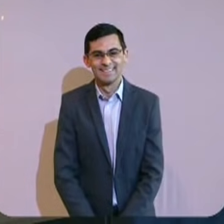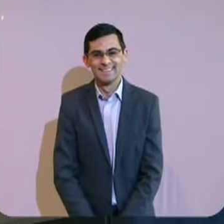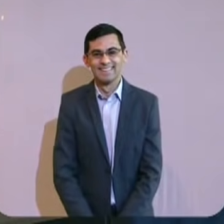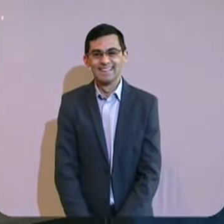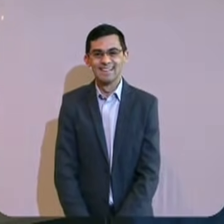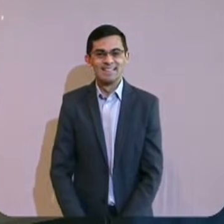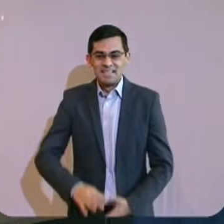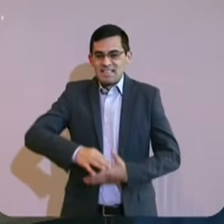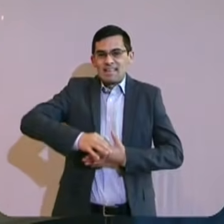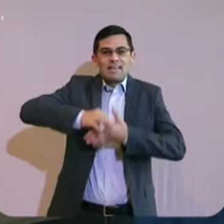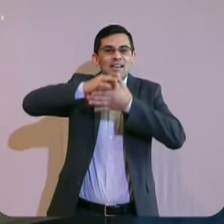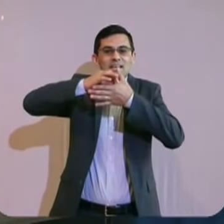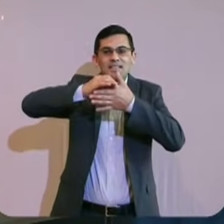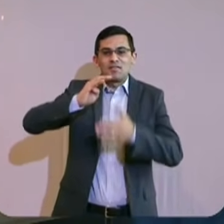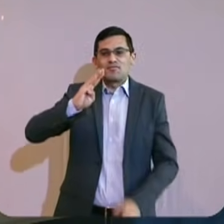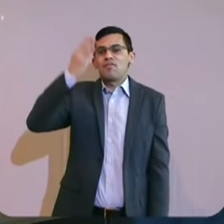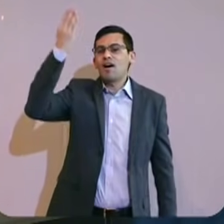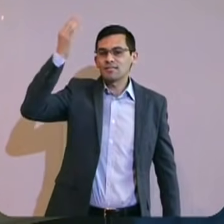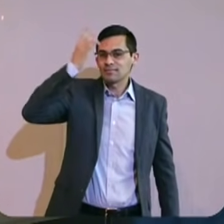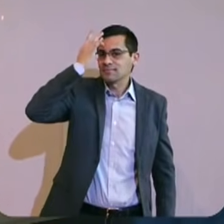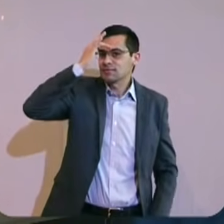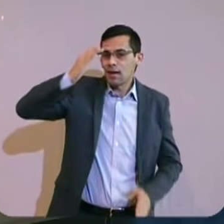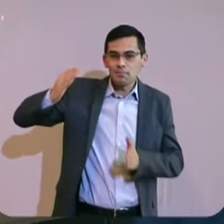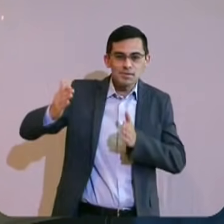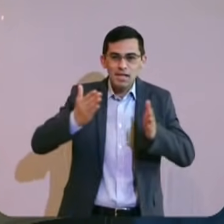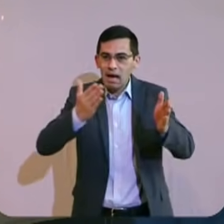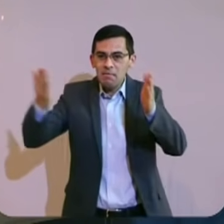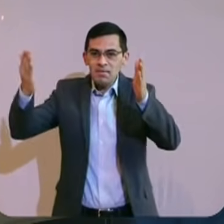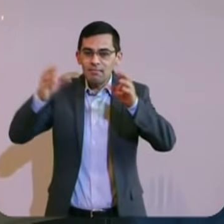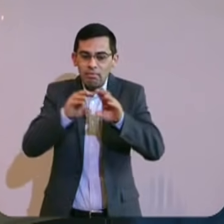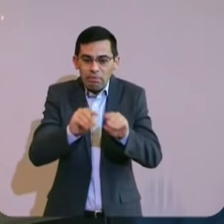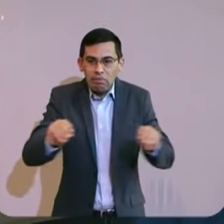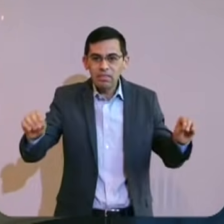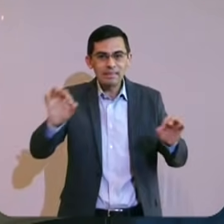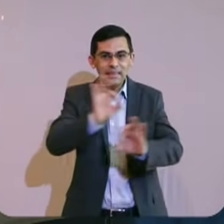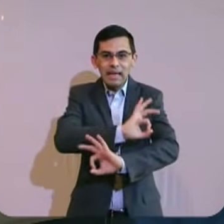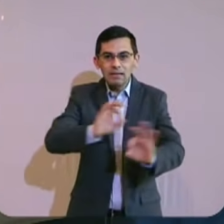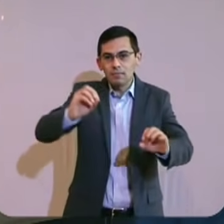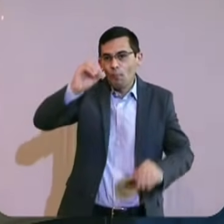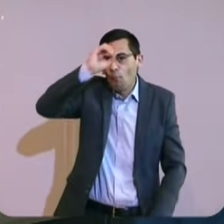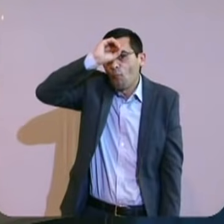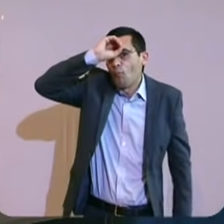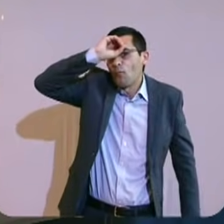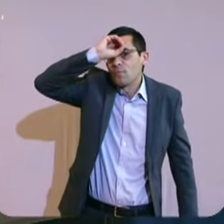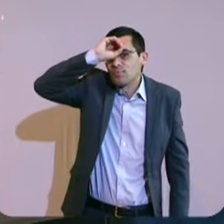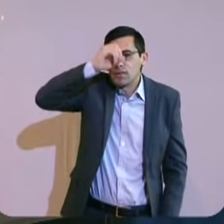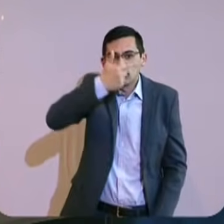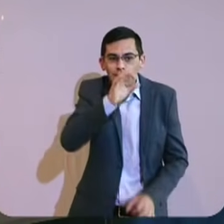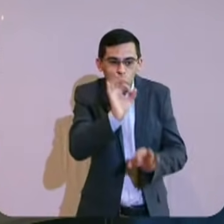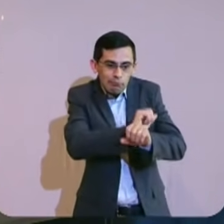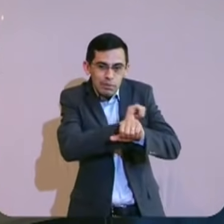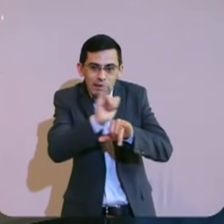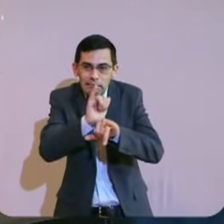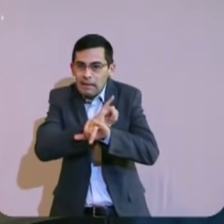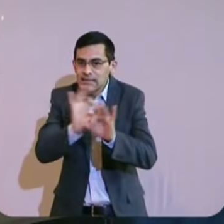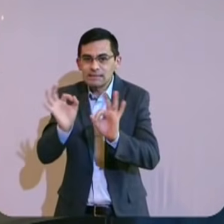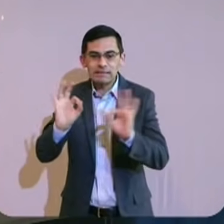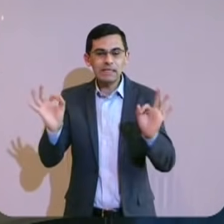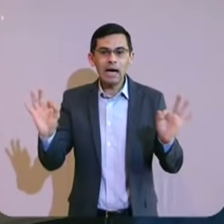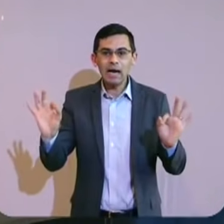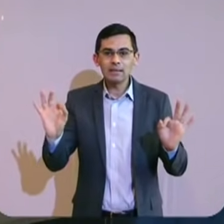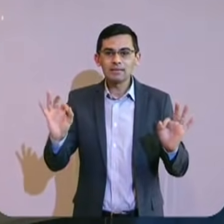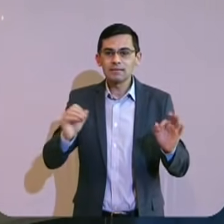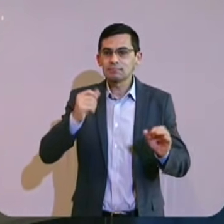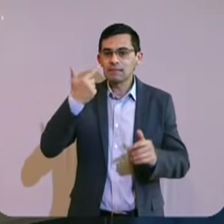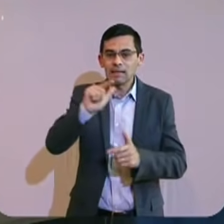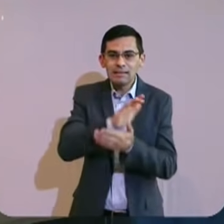Que líder é esse que não sabe nem o caminho num deserto? que não tem planos, que não tem estratégia, que não